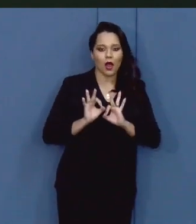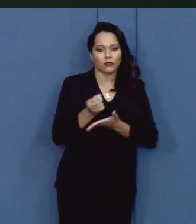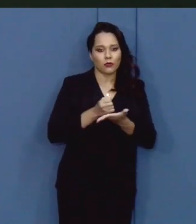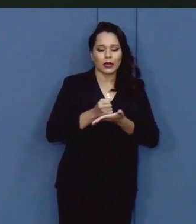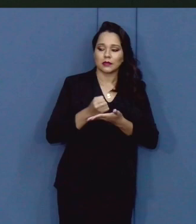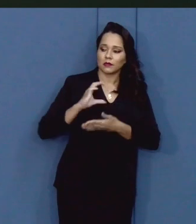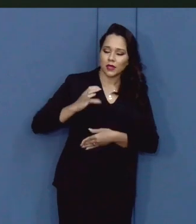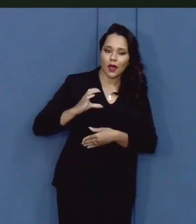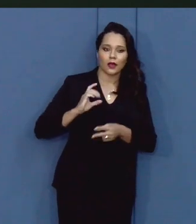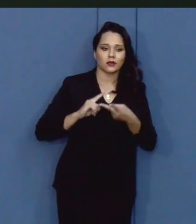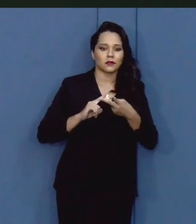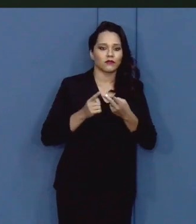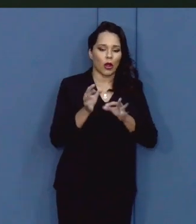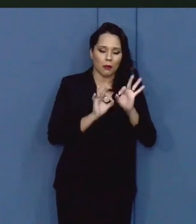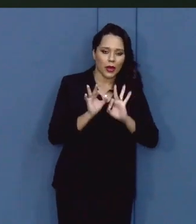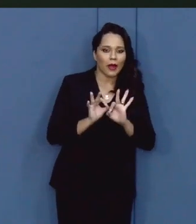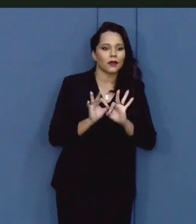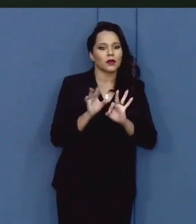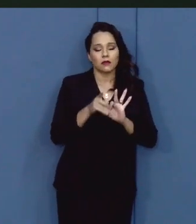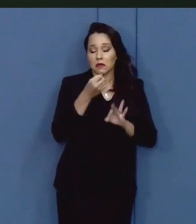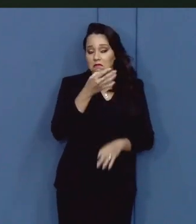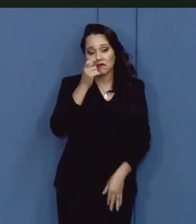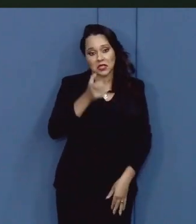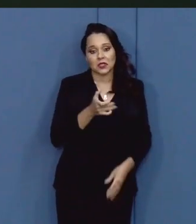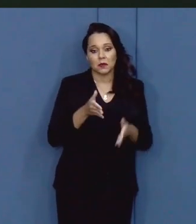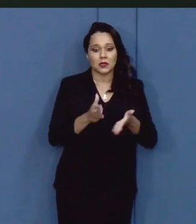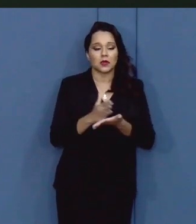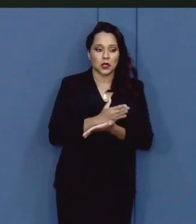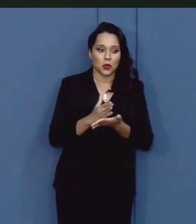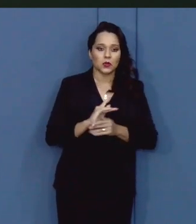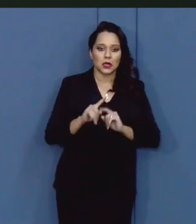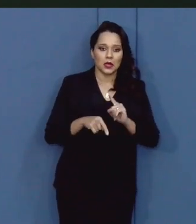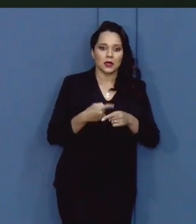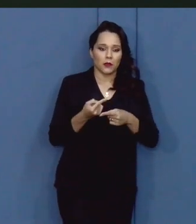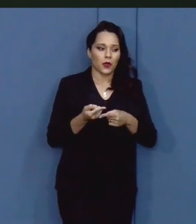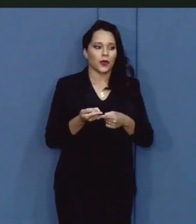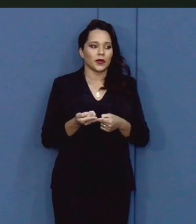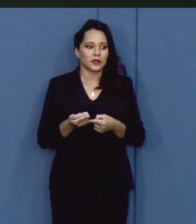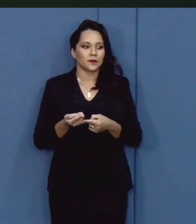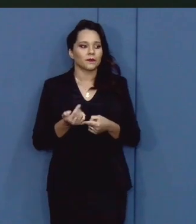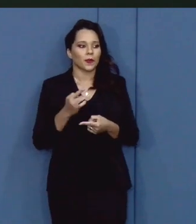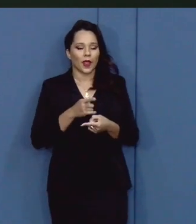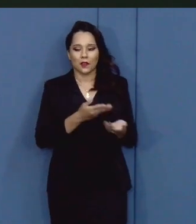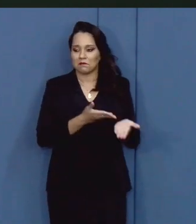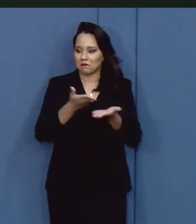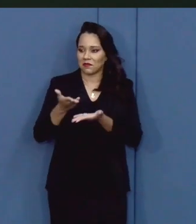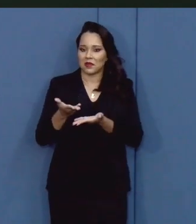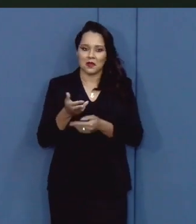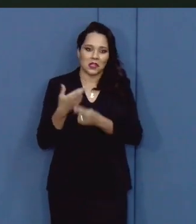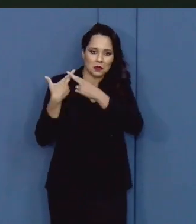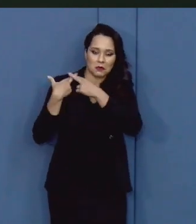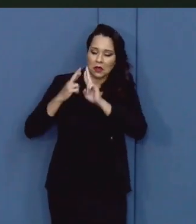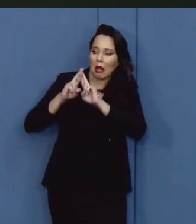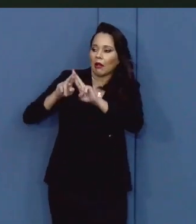baseados na ciência. Então, foi bastante interessante. Eu participei de alguns, depois eu passei a bola para frente